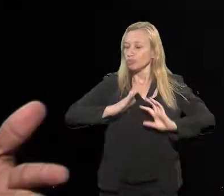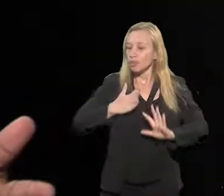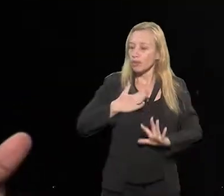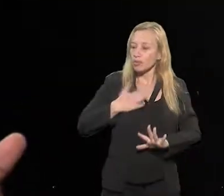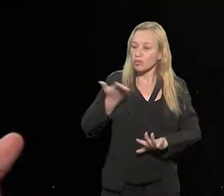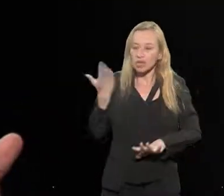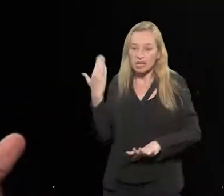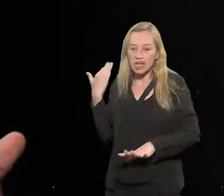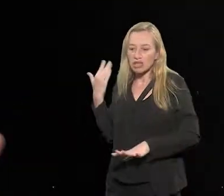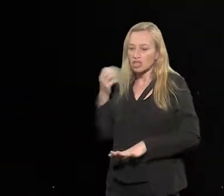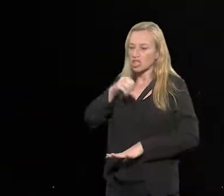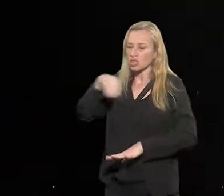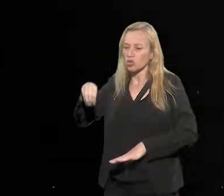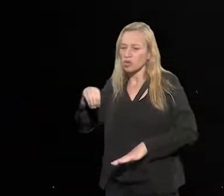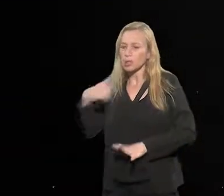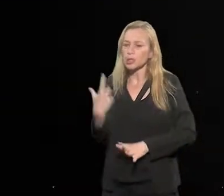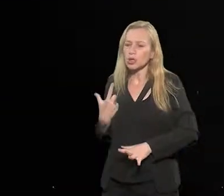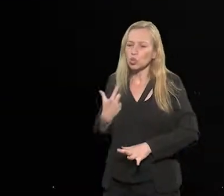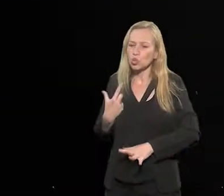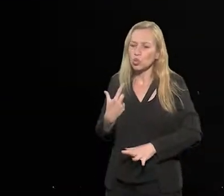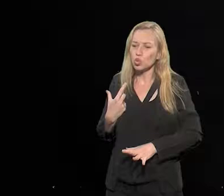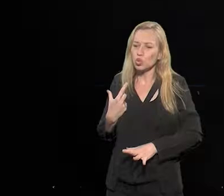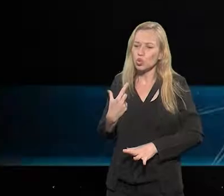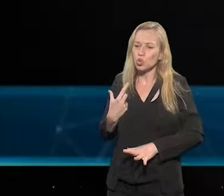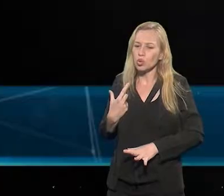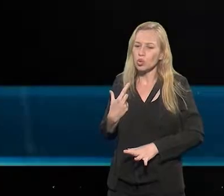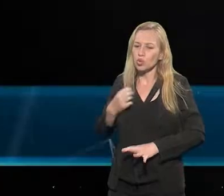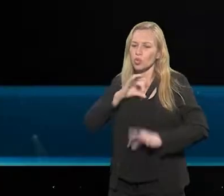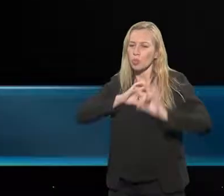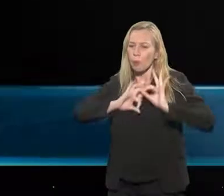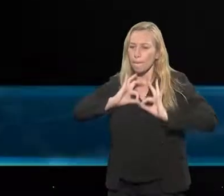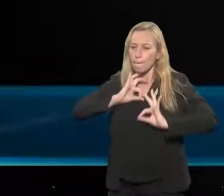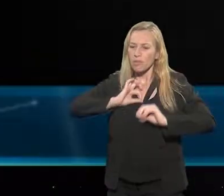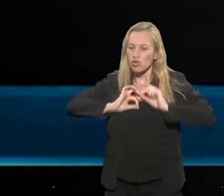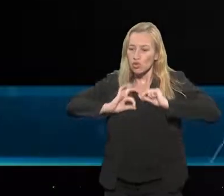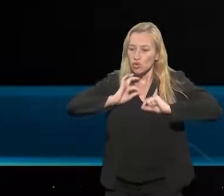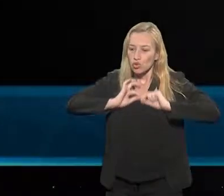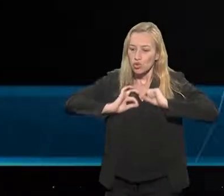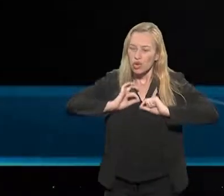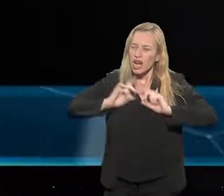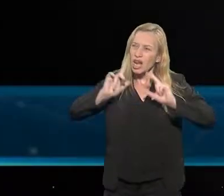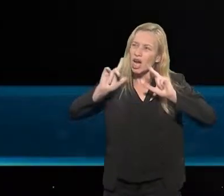época, eu fui MC de baile funk na década de 90. O erótico, ele era